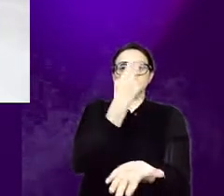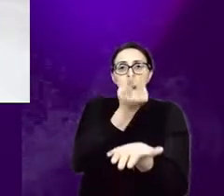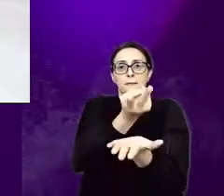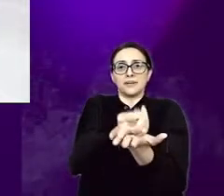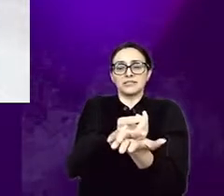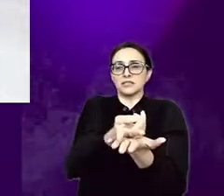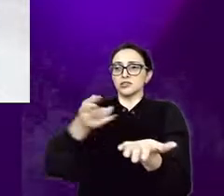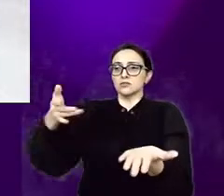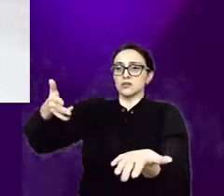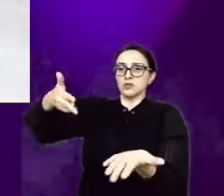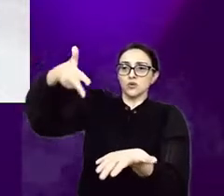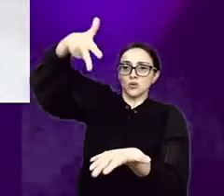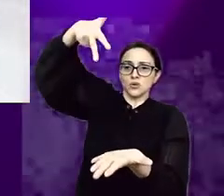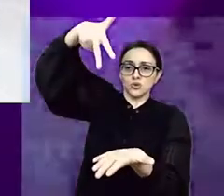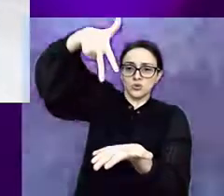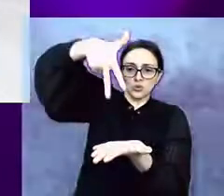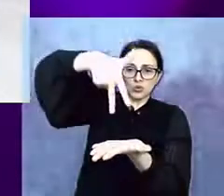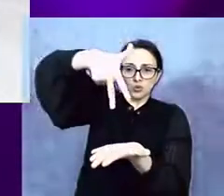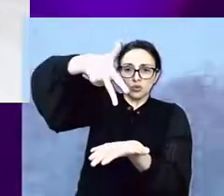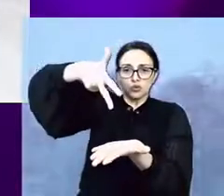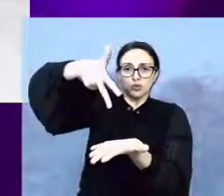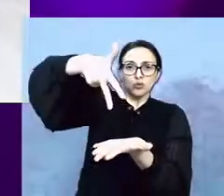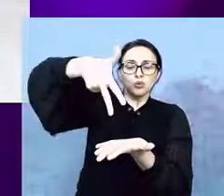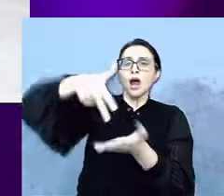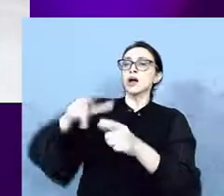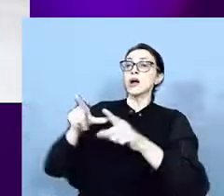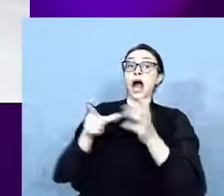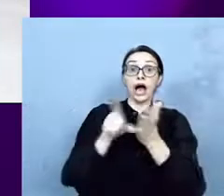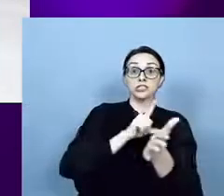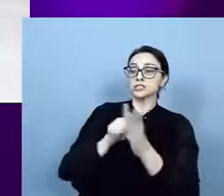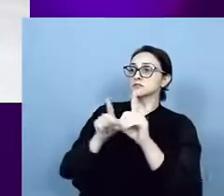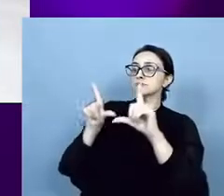E a gente realiza, então, a checagem